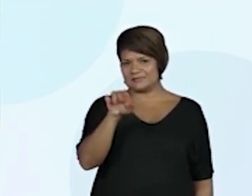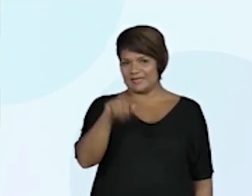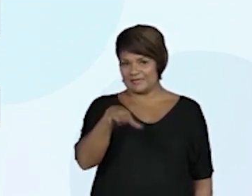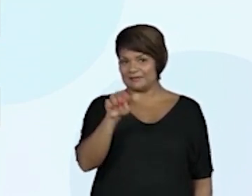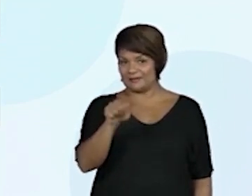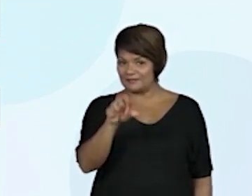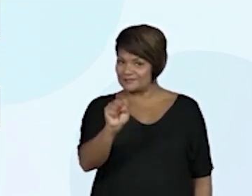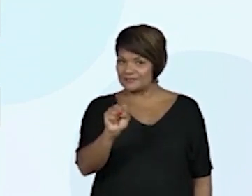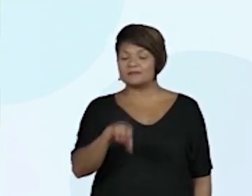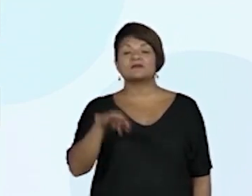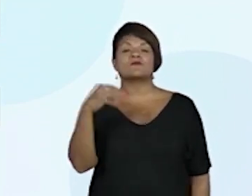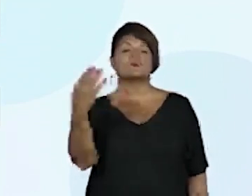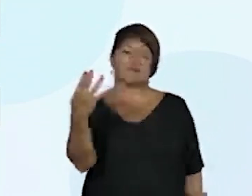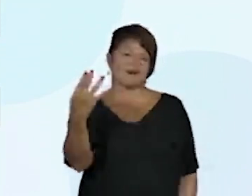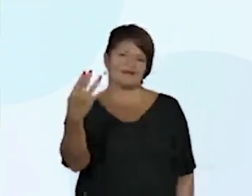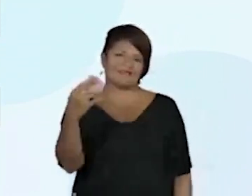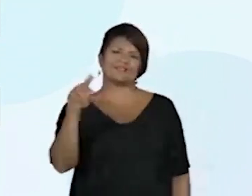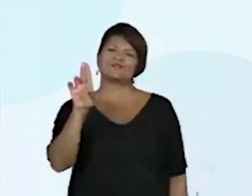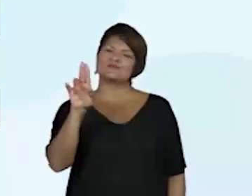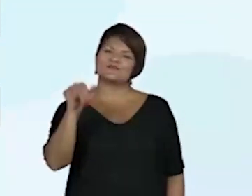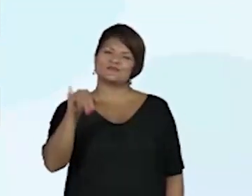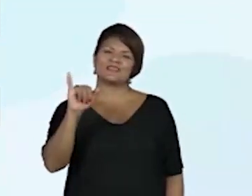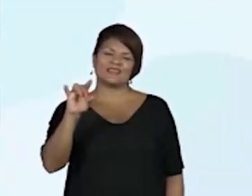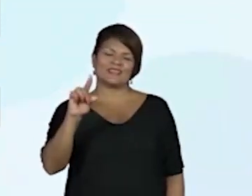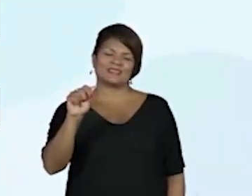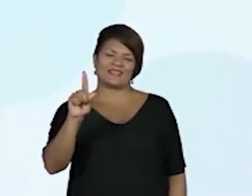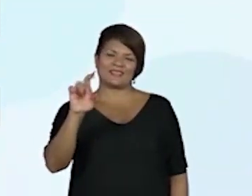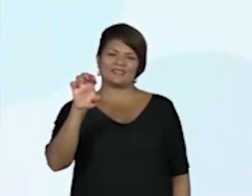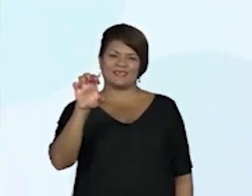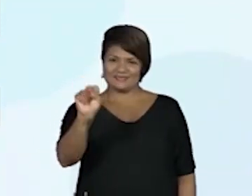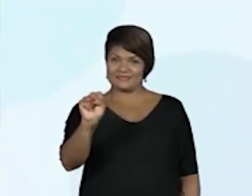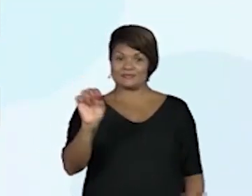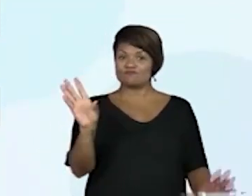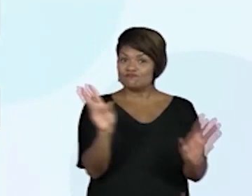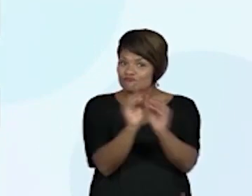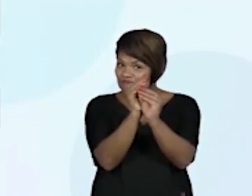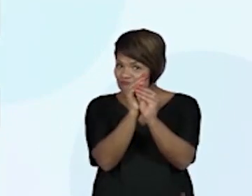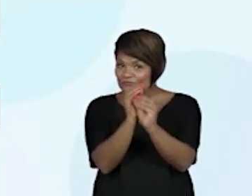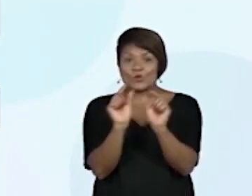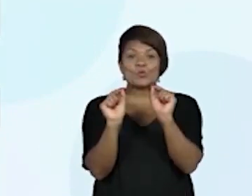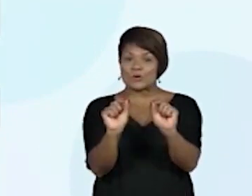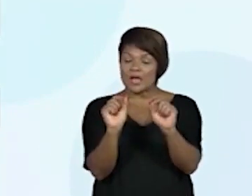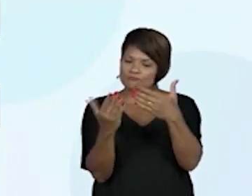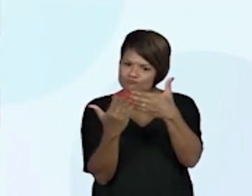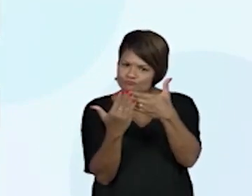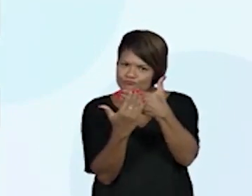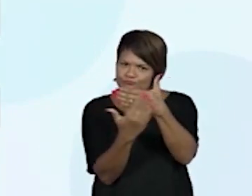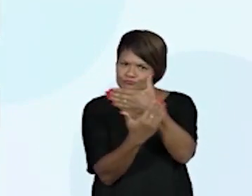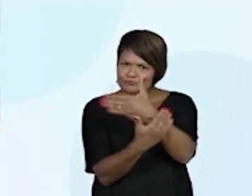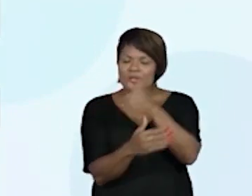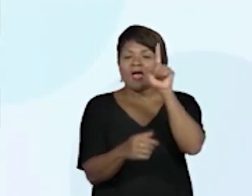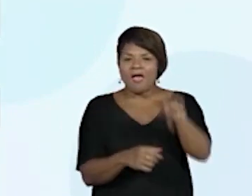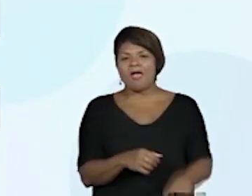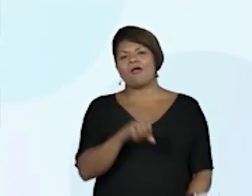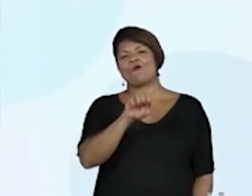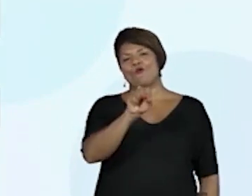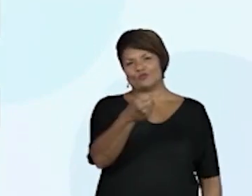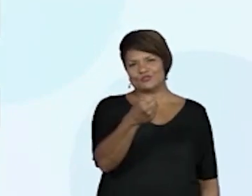4 unidades. Que formará, que formou o